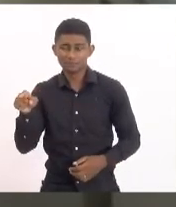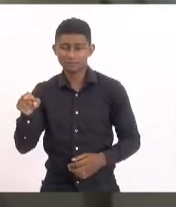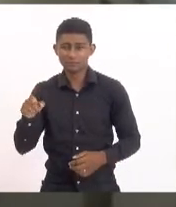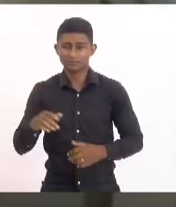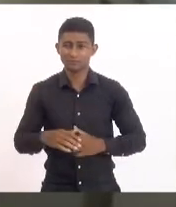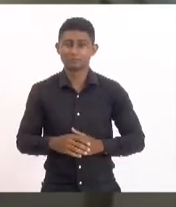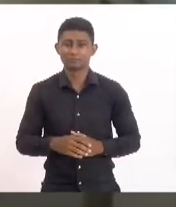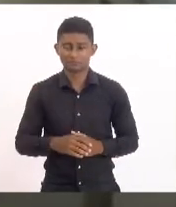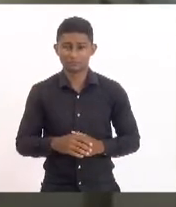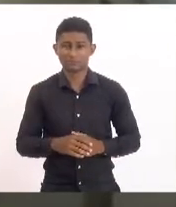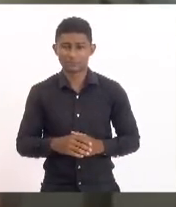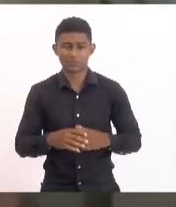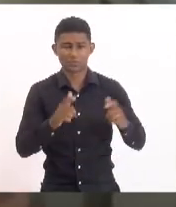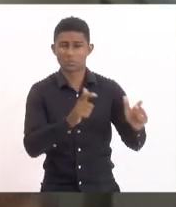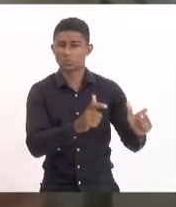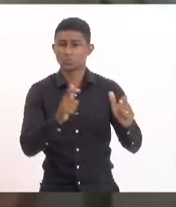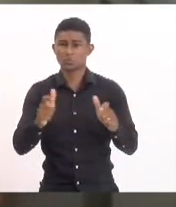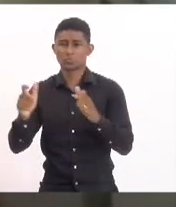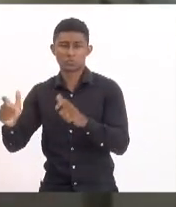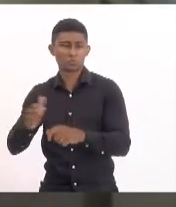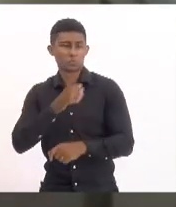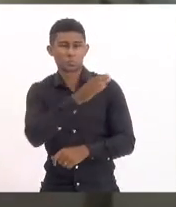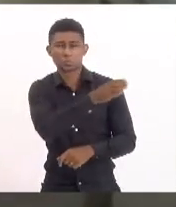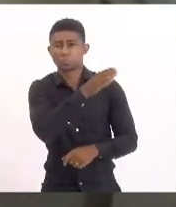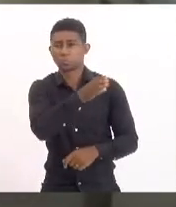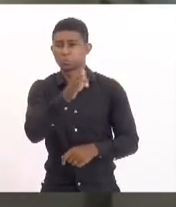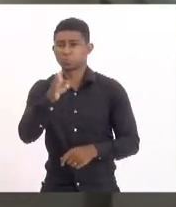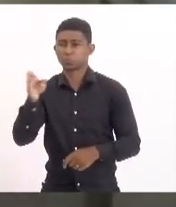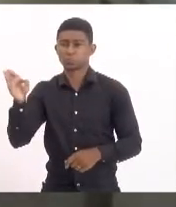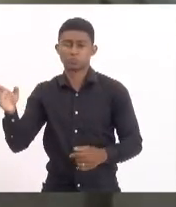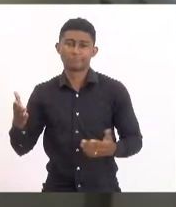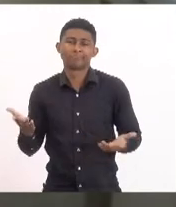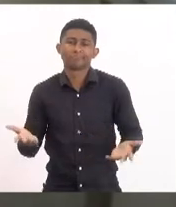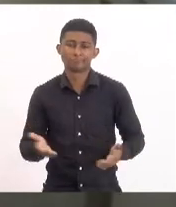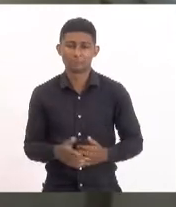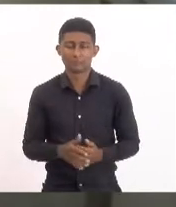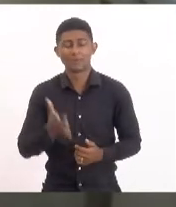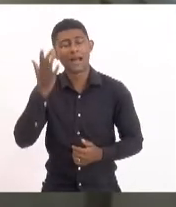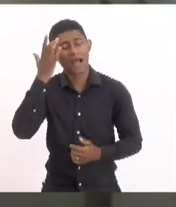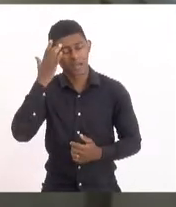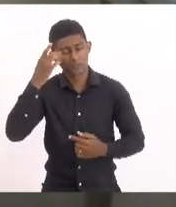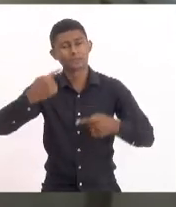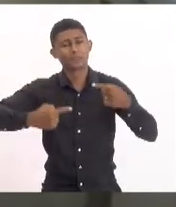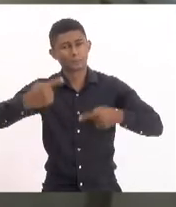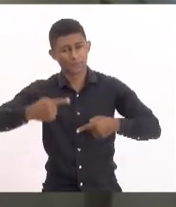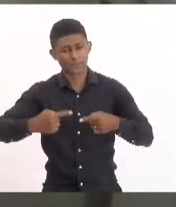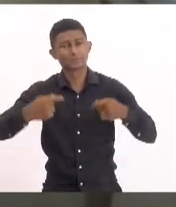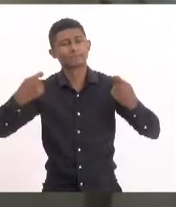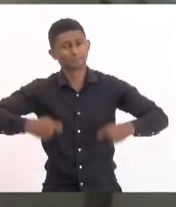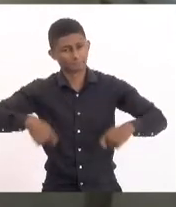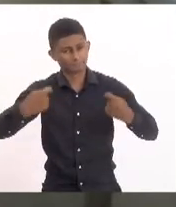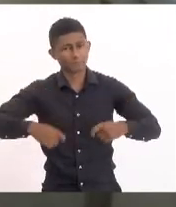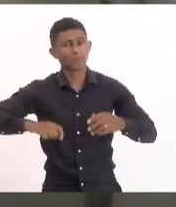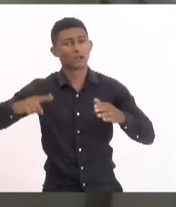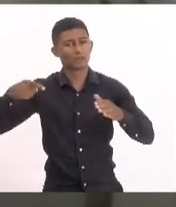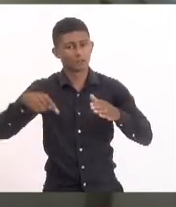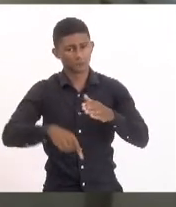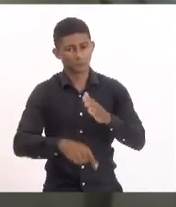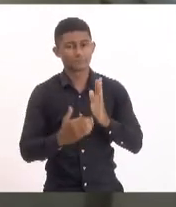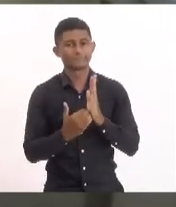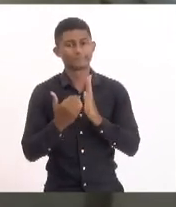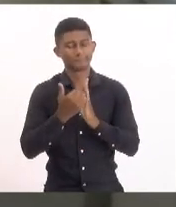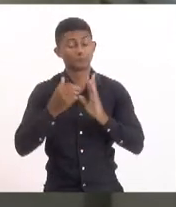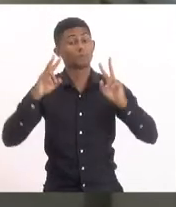referidas comunidades que vivem. Né? Então, eu acho que esse debate precisa ser aprofundado, o tema é